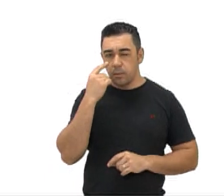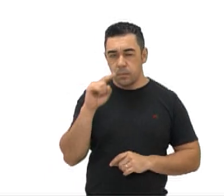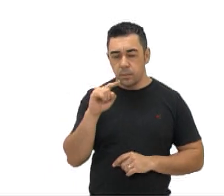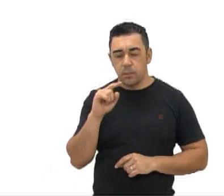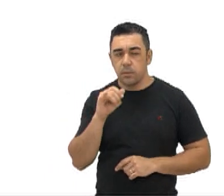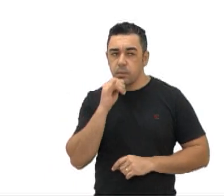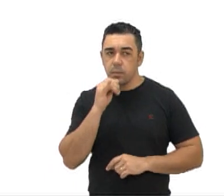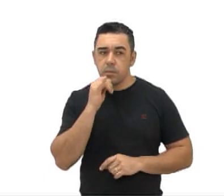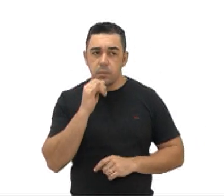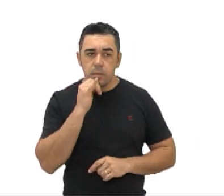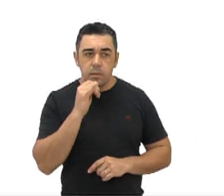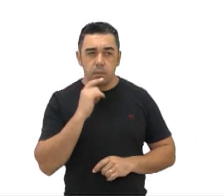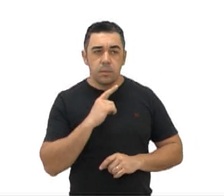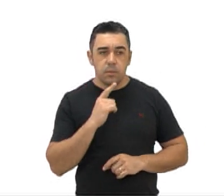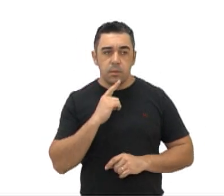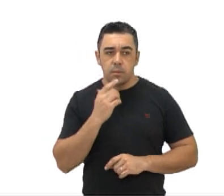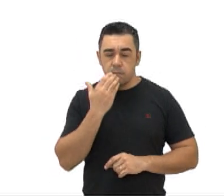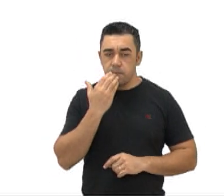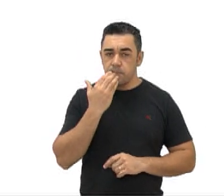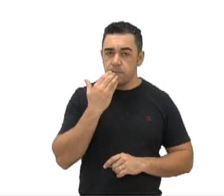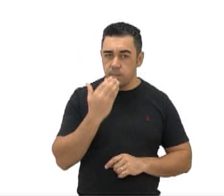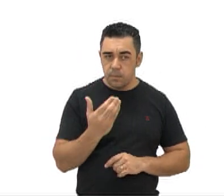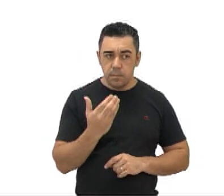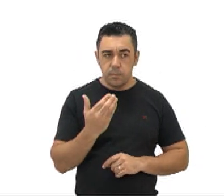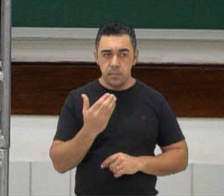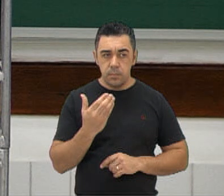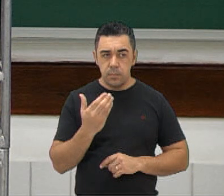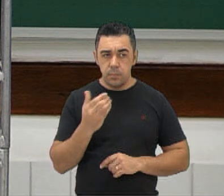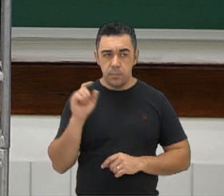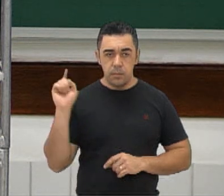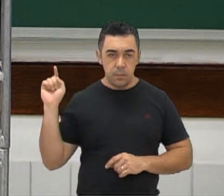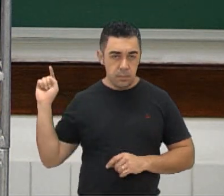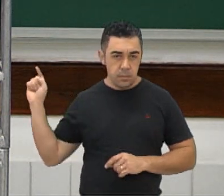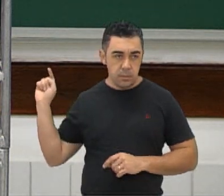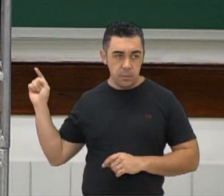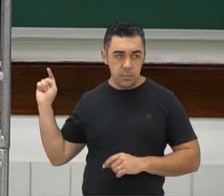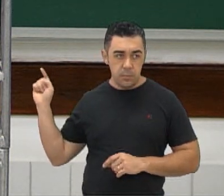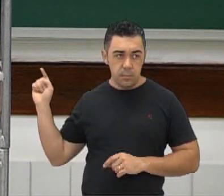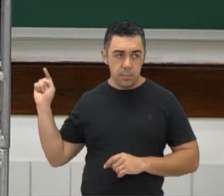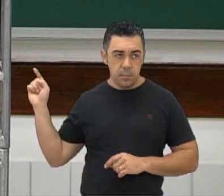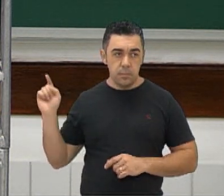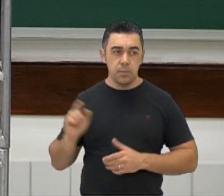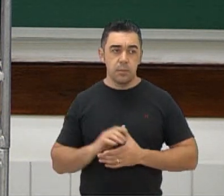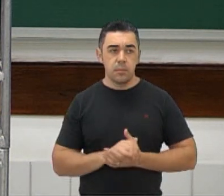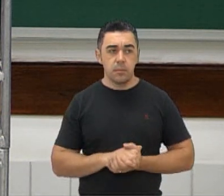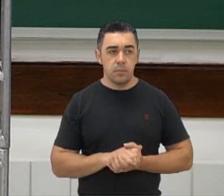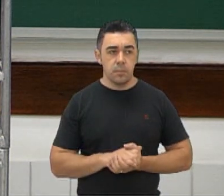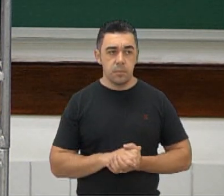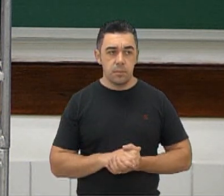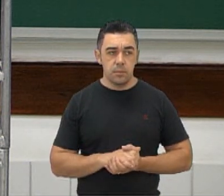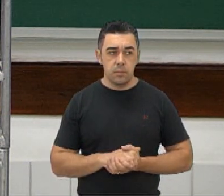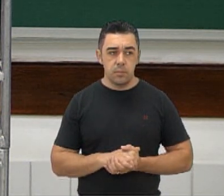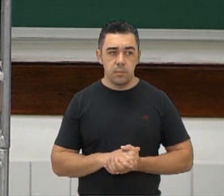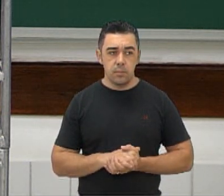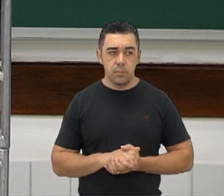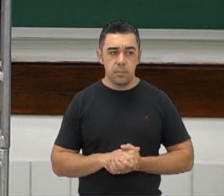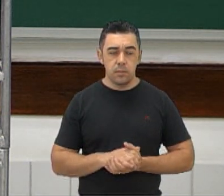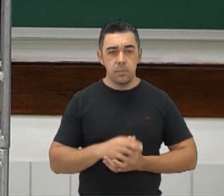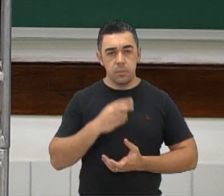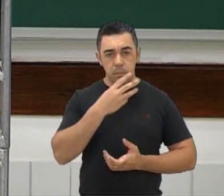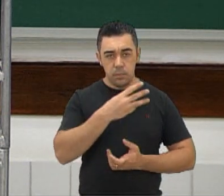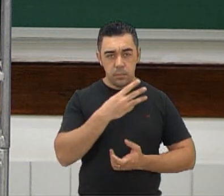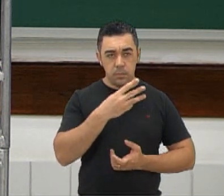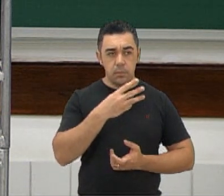verem um exercício onde ele fala, como está nesse caso ali, 3A